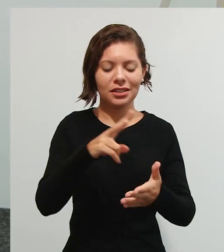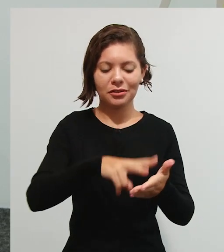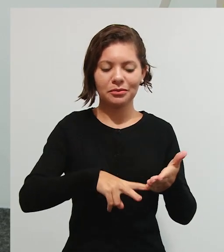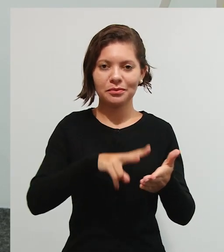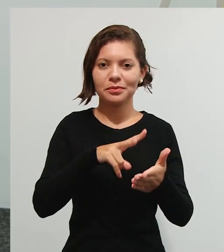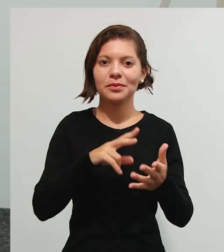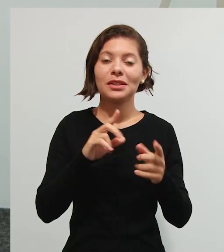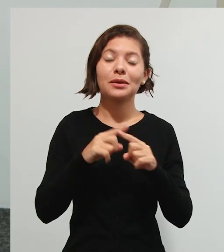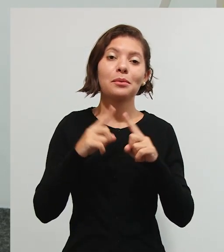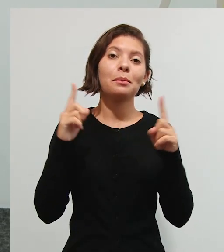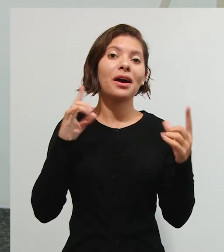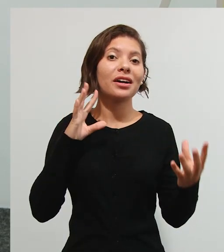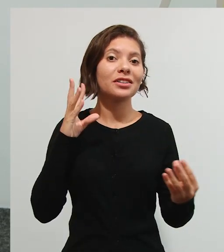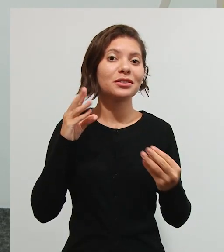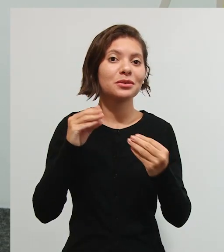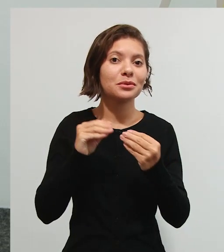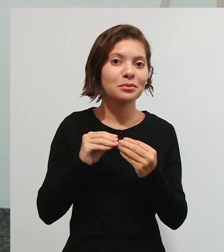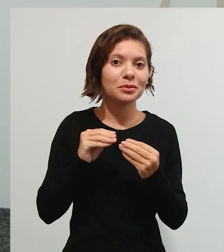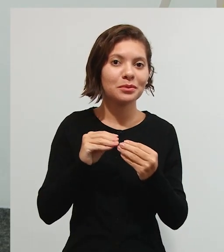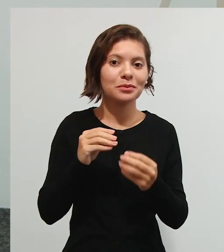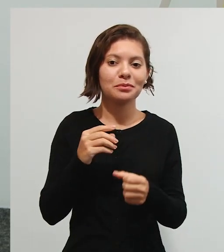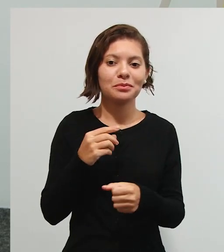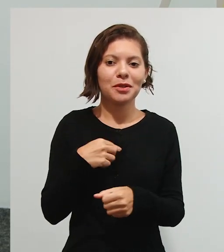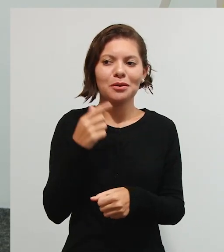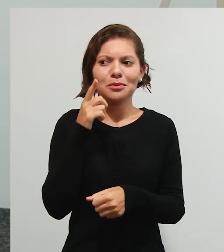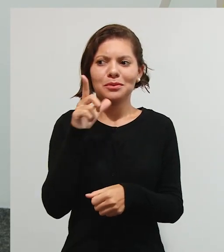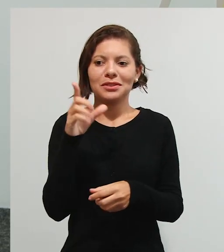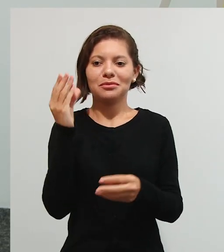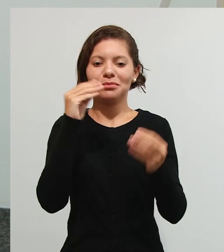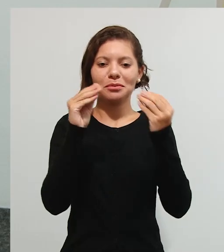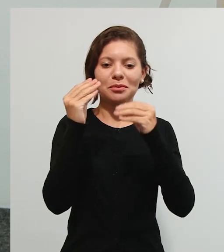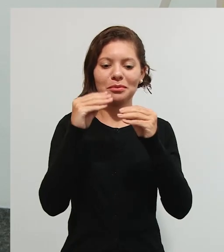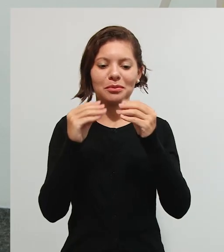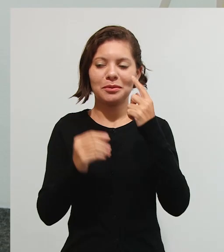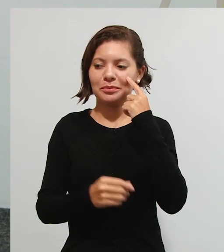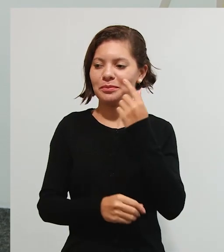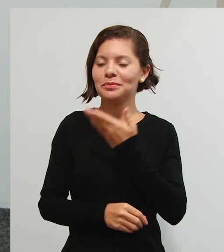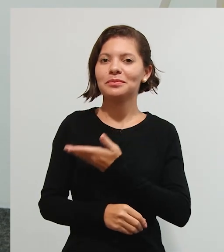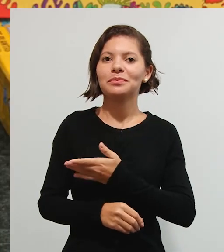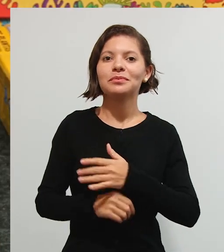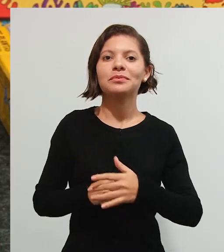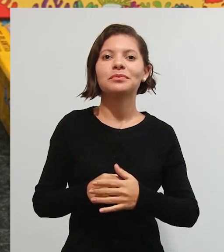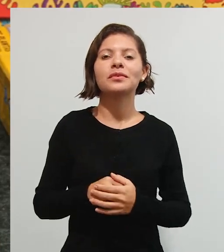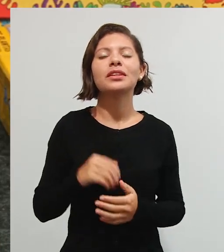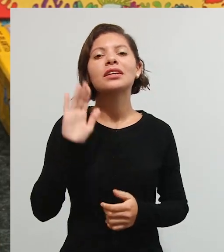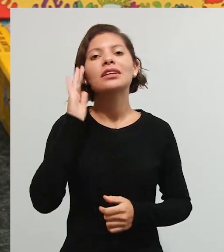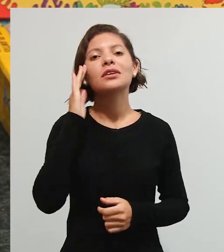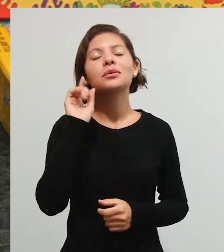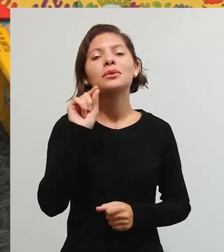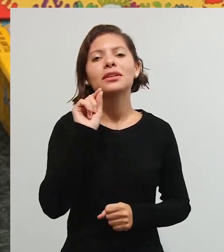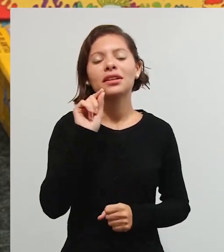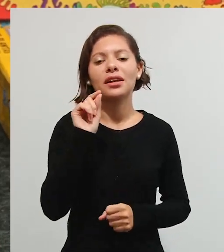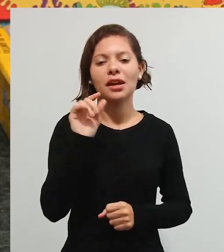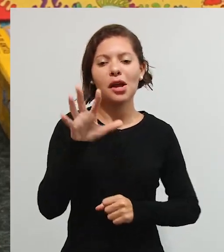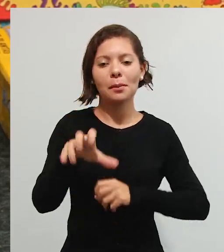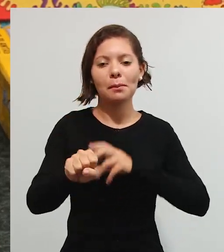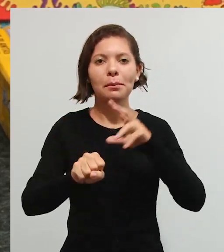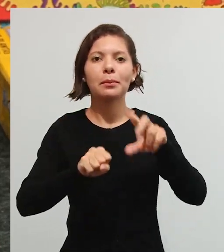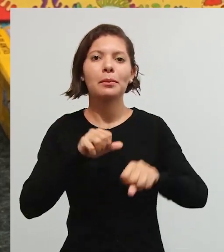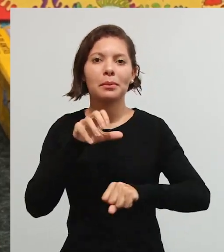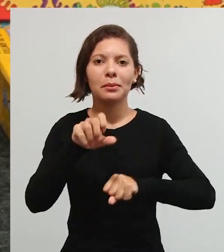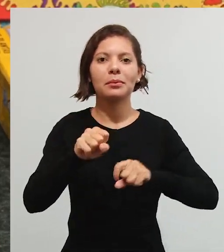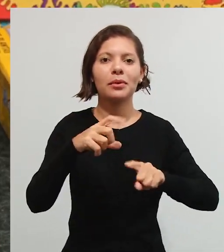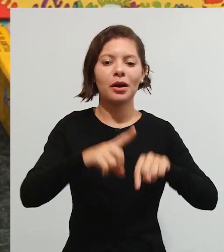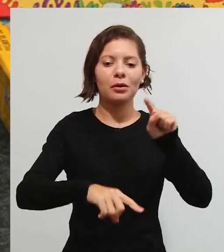modo bem resumido, essa fase, ó, que aí eu nem consigo mais empilhar, ela compreende a manipulação de objetos